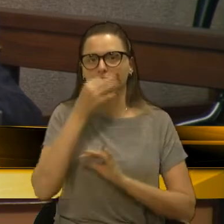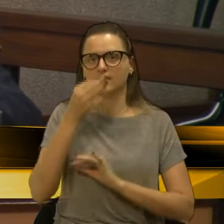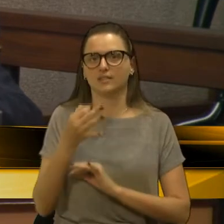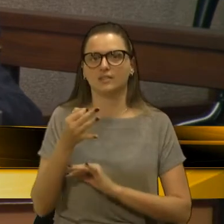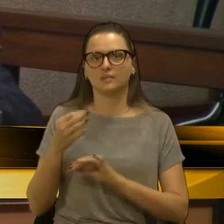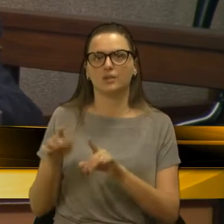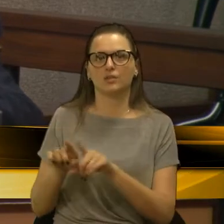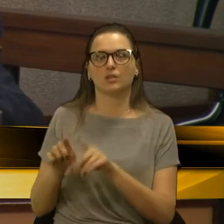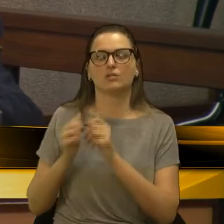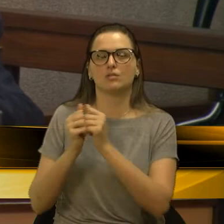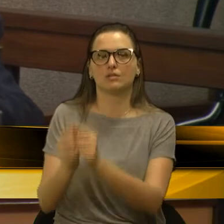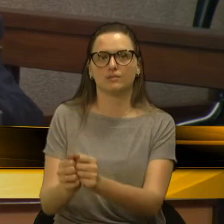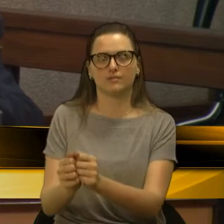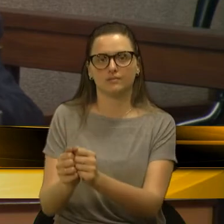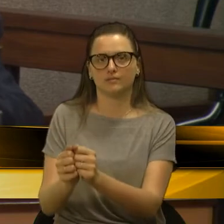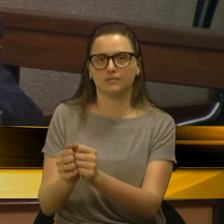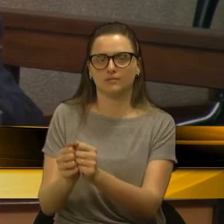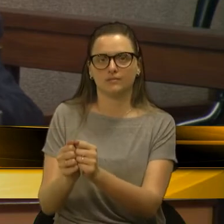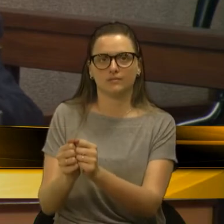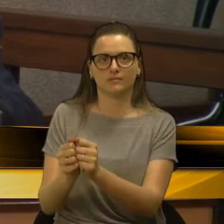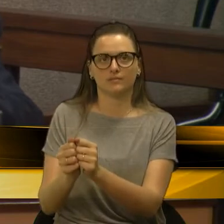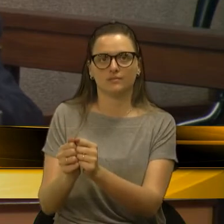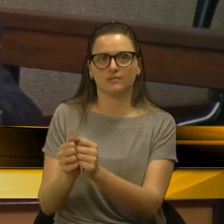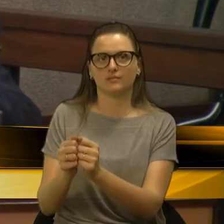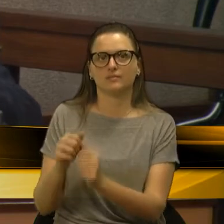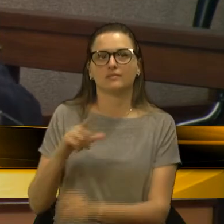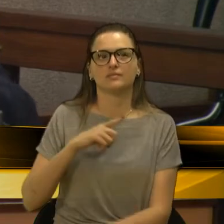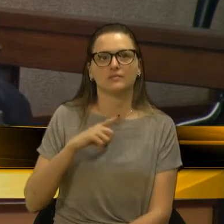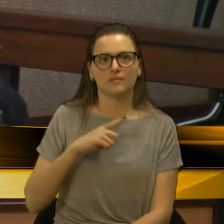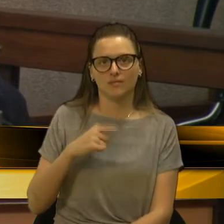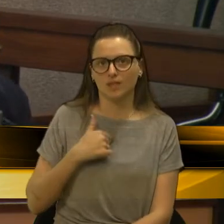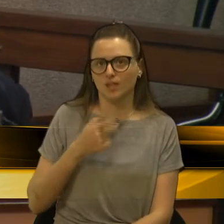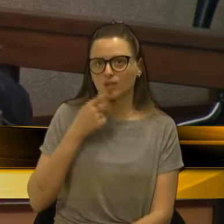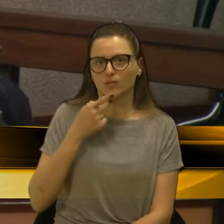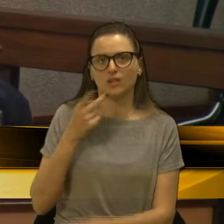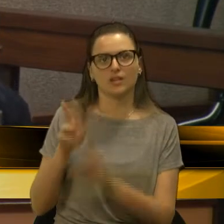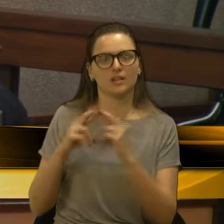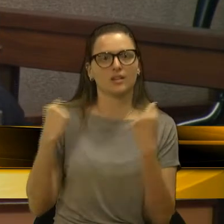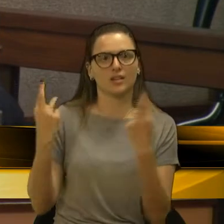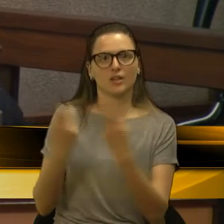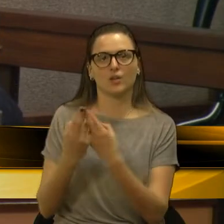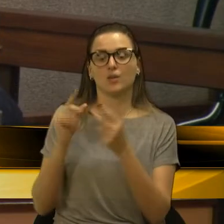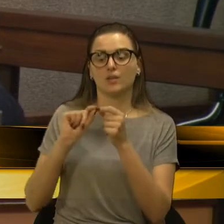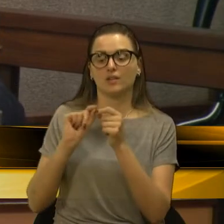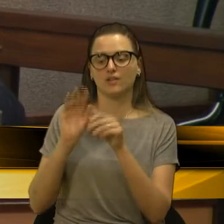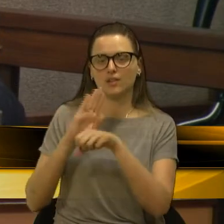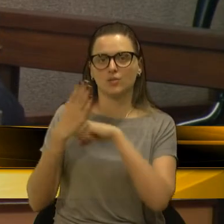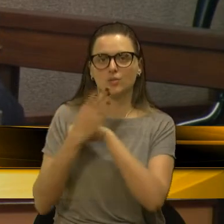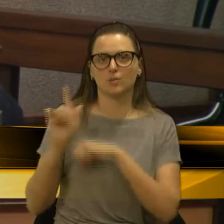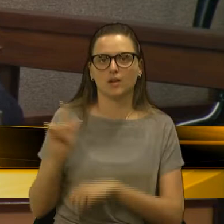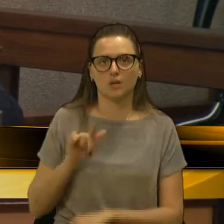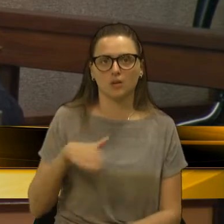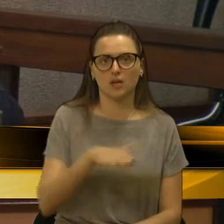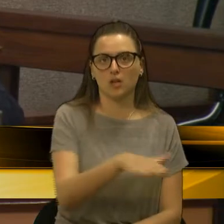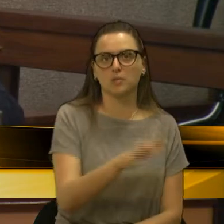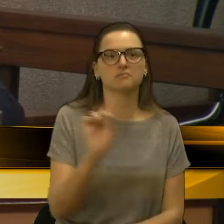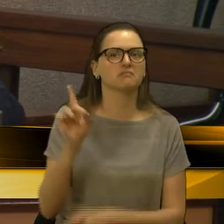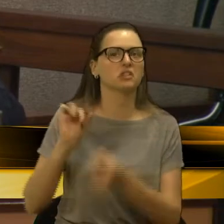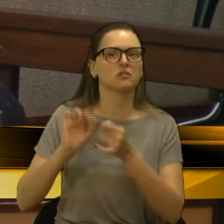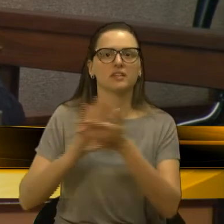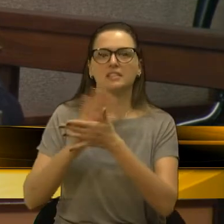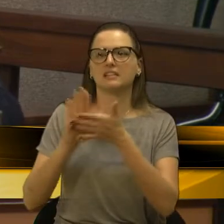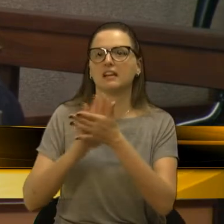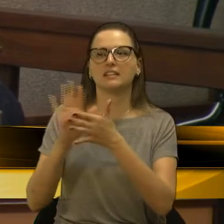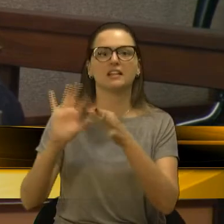outros argumentos para contrapor. E eu cito a reunião feita lá em Galópolis, até hoje não foram capazes de liberar